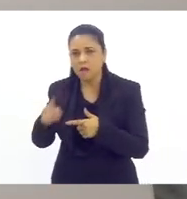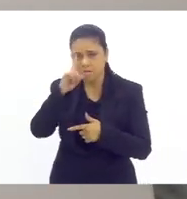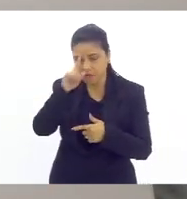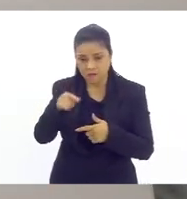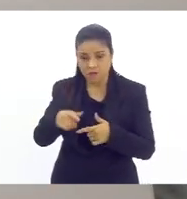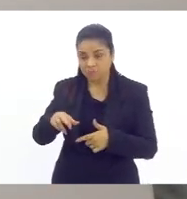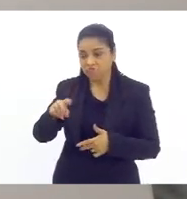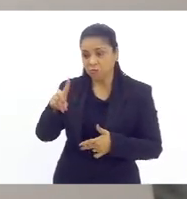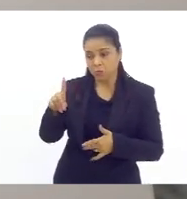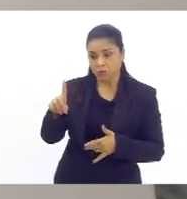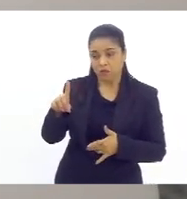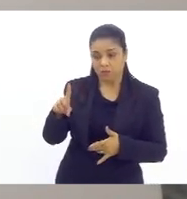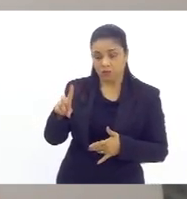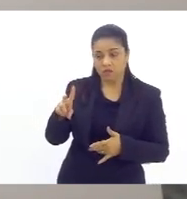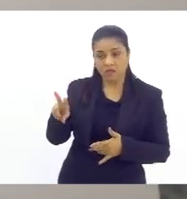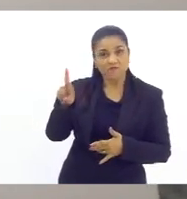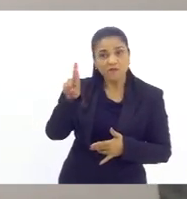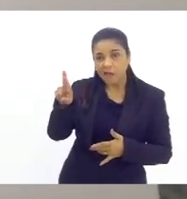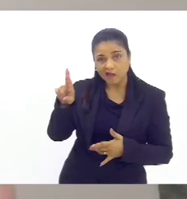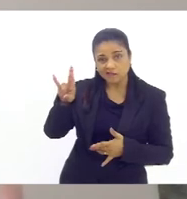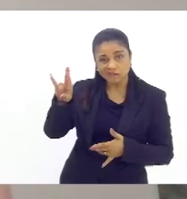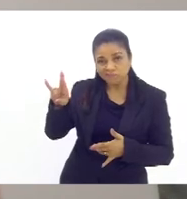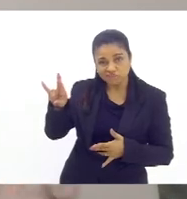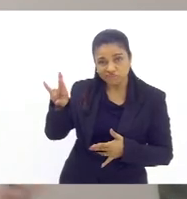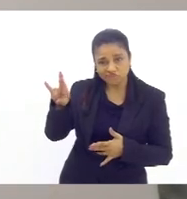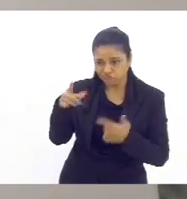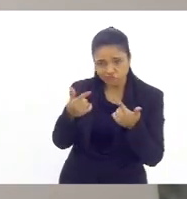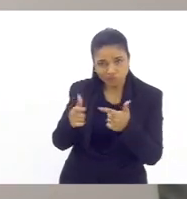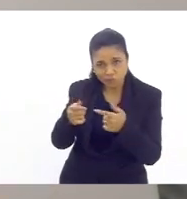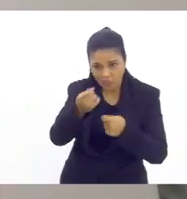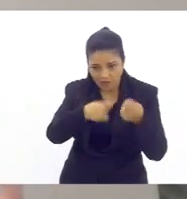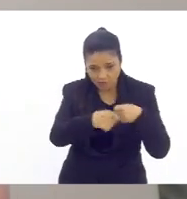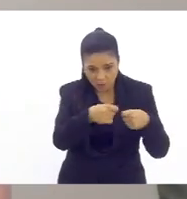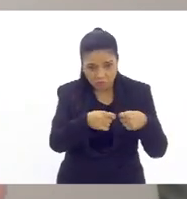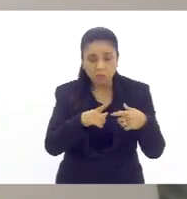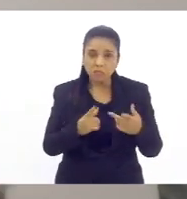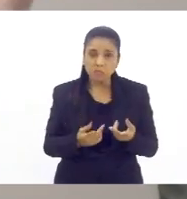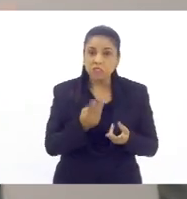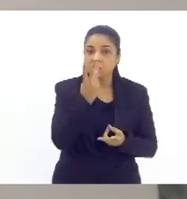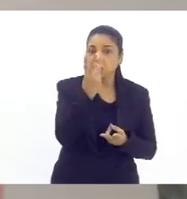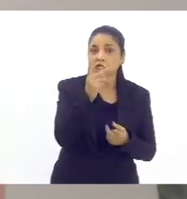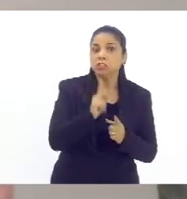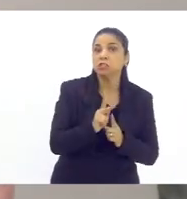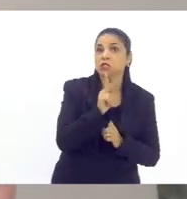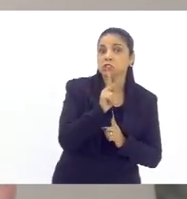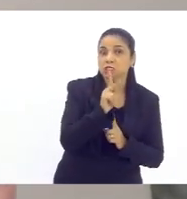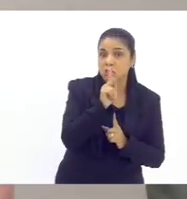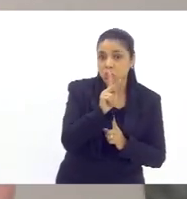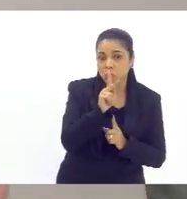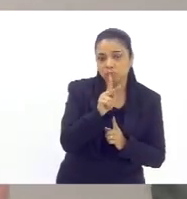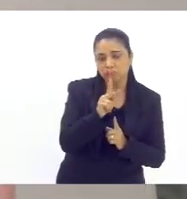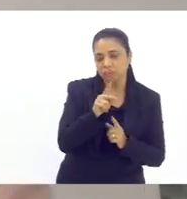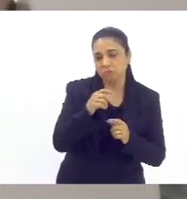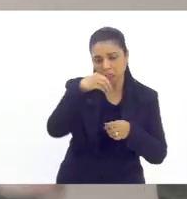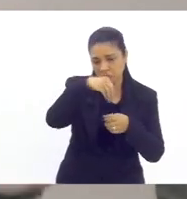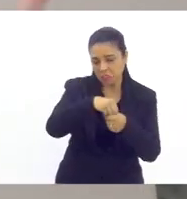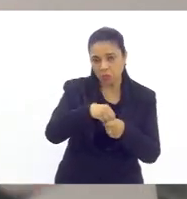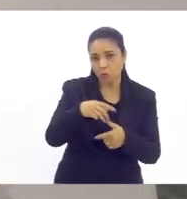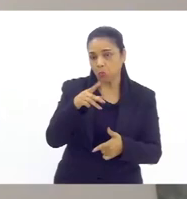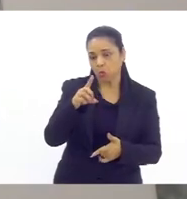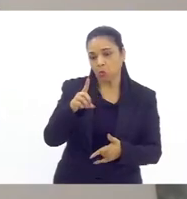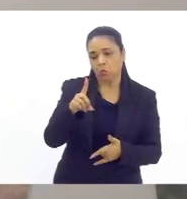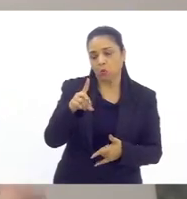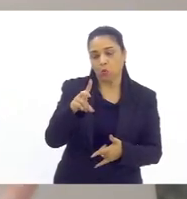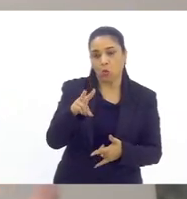in Rio não tem traficante porque a pessoa pode estar com 3 Kg de cocaína que ela vai ser um usuário porque uma pessoa branca